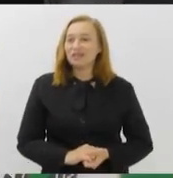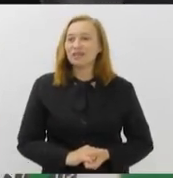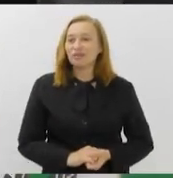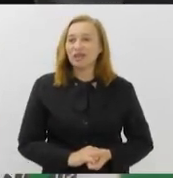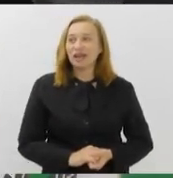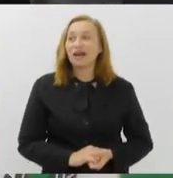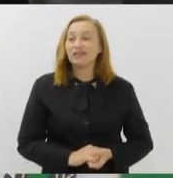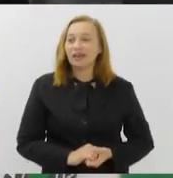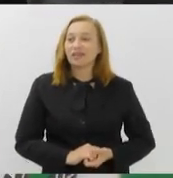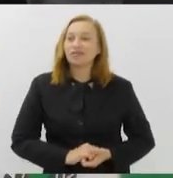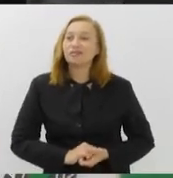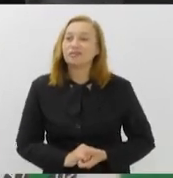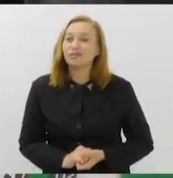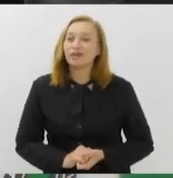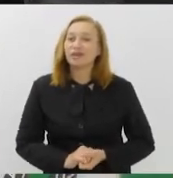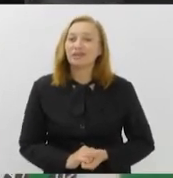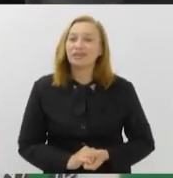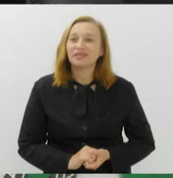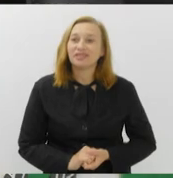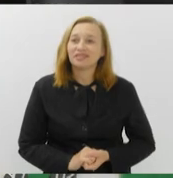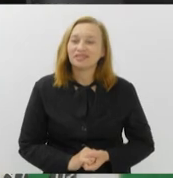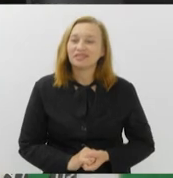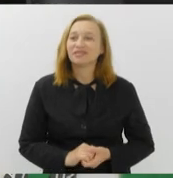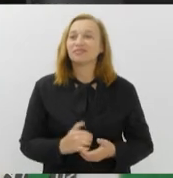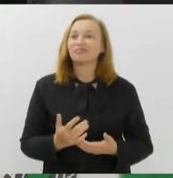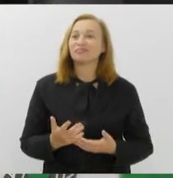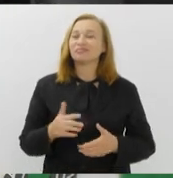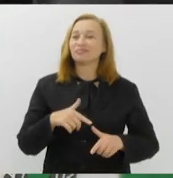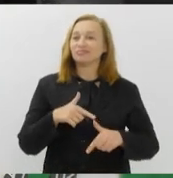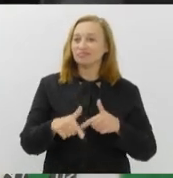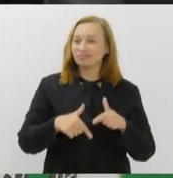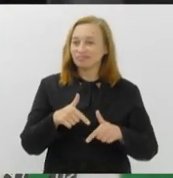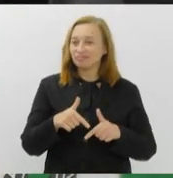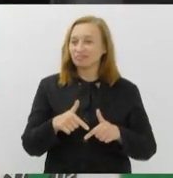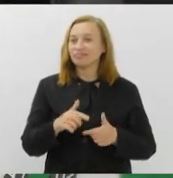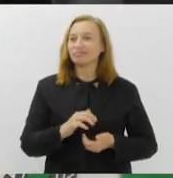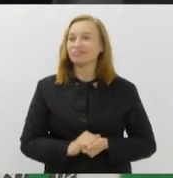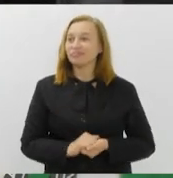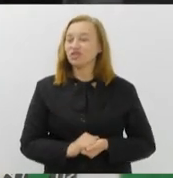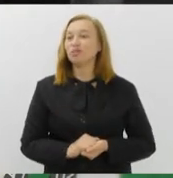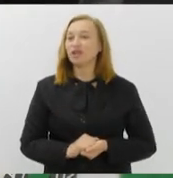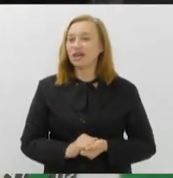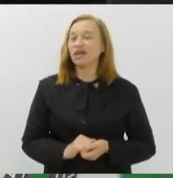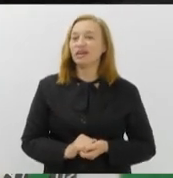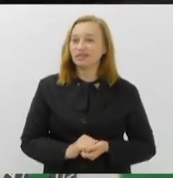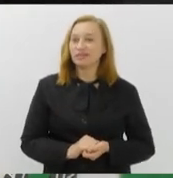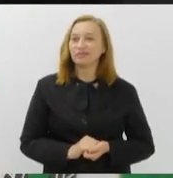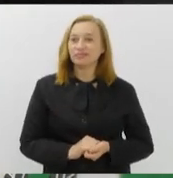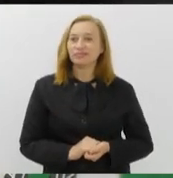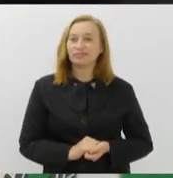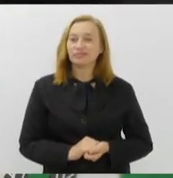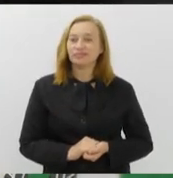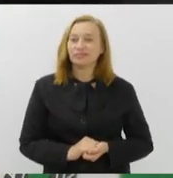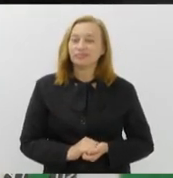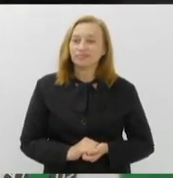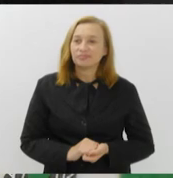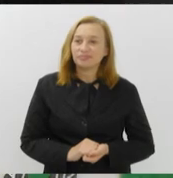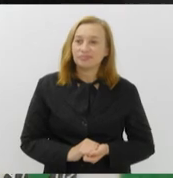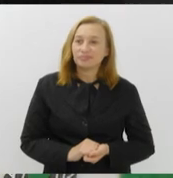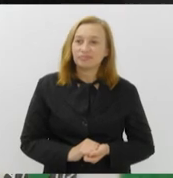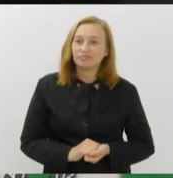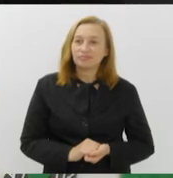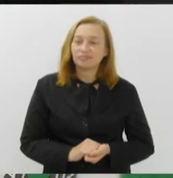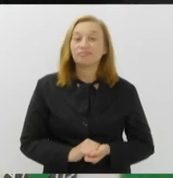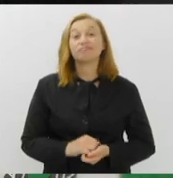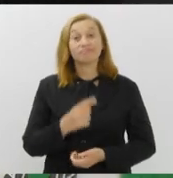não saiu, né, e que esses assentados fiquem numa situação extremamente vulnerável ainda, e